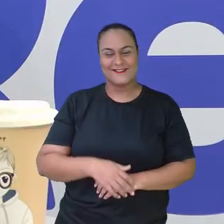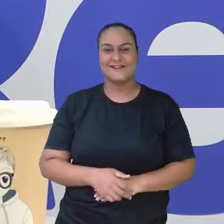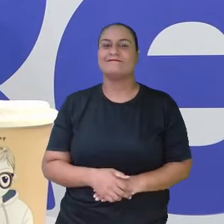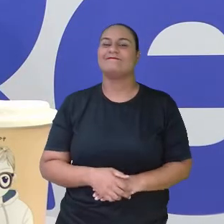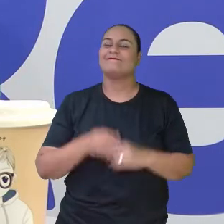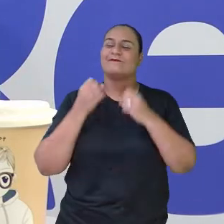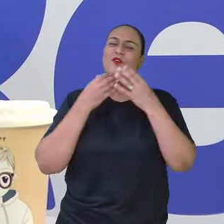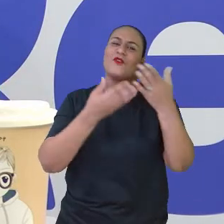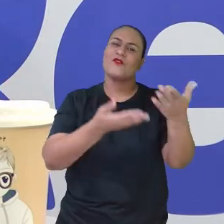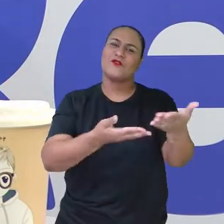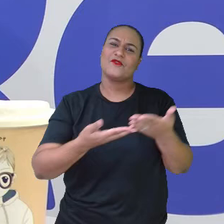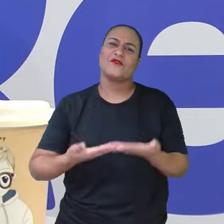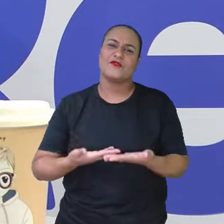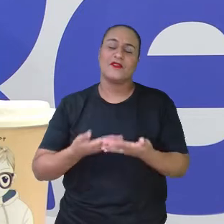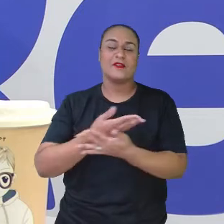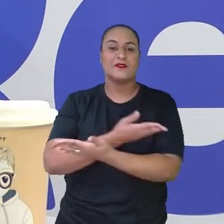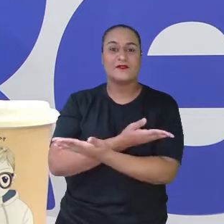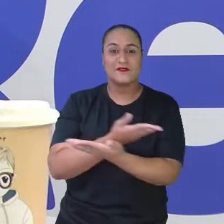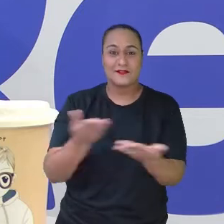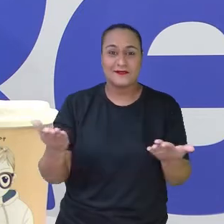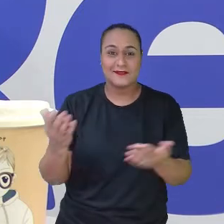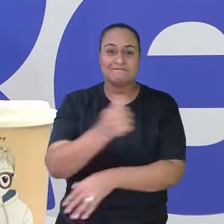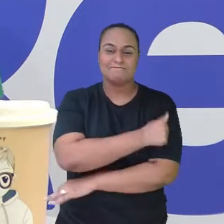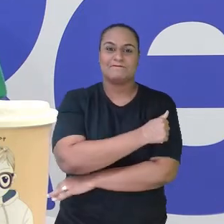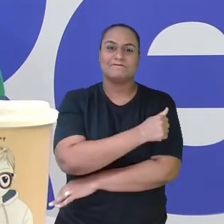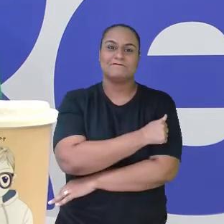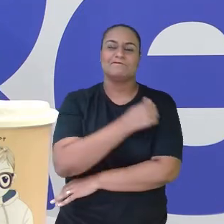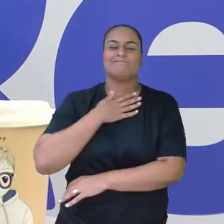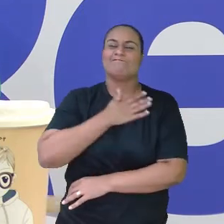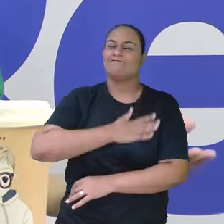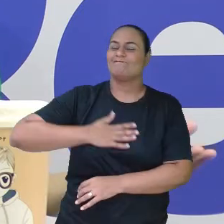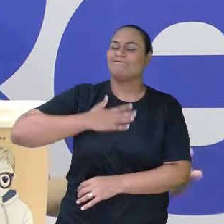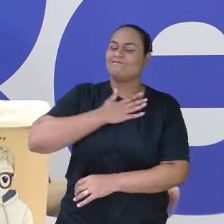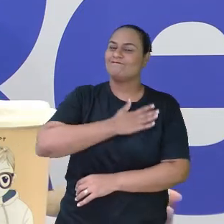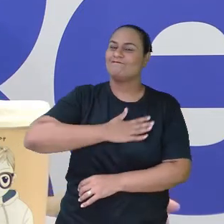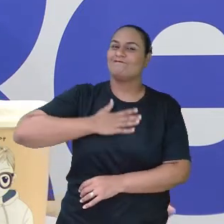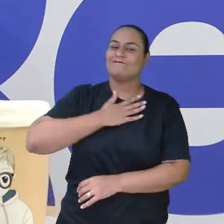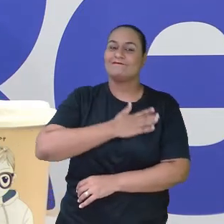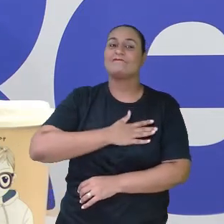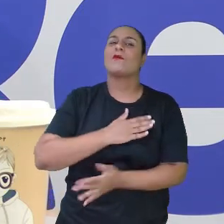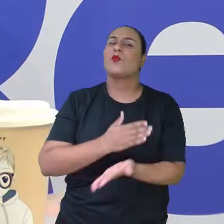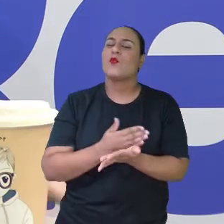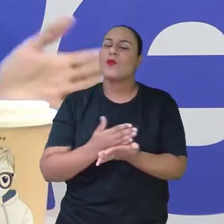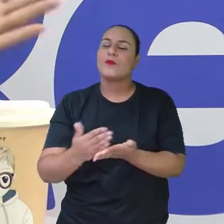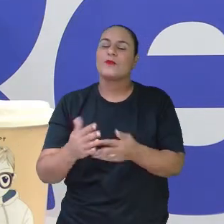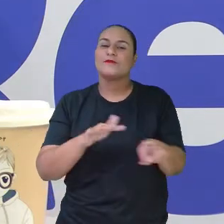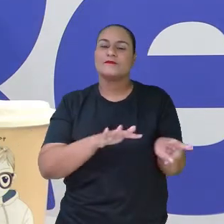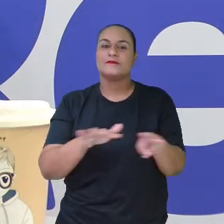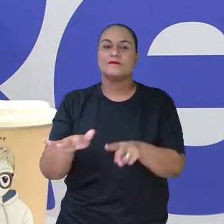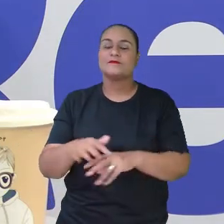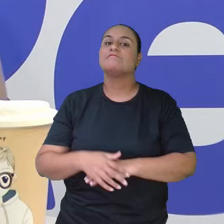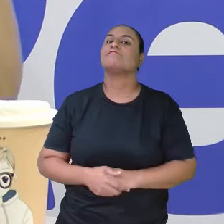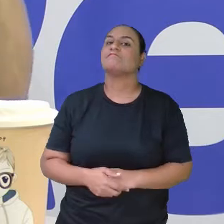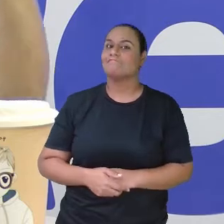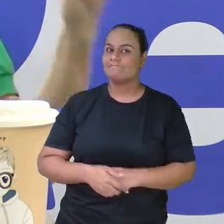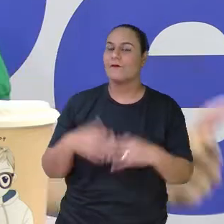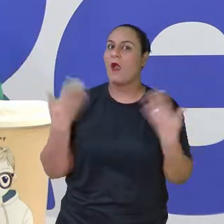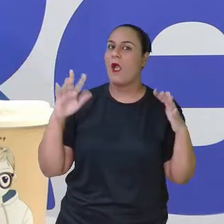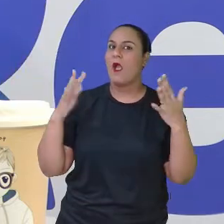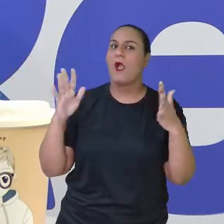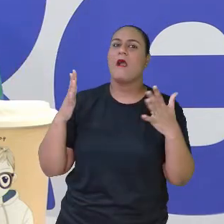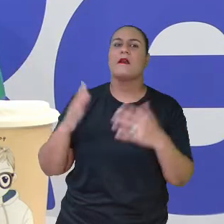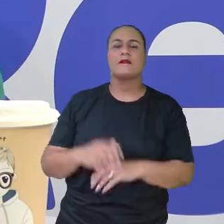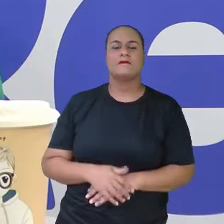Mauricéia. Sejam muito bem-vindos, estudantes. É sempre um prazer estar aqui no comecinho da semana, né? Então, ó, bate palma, chama